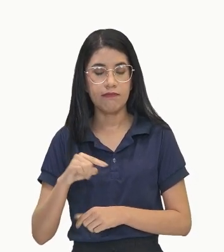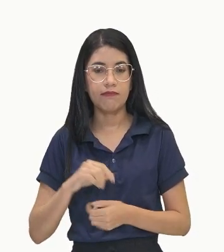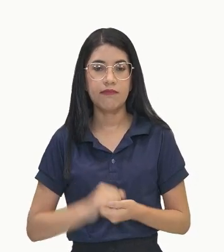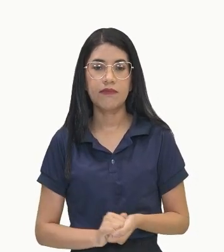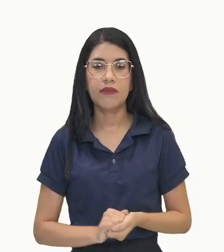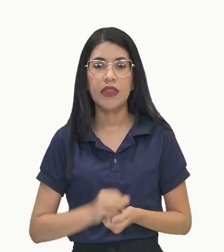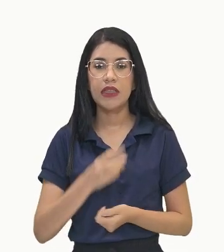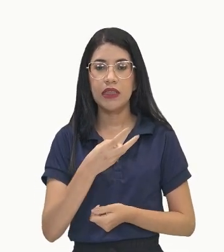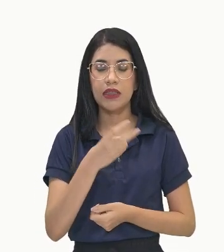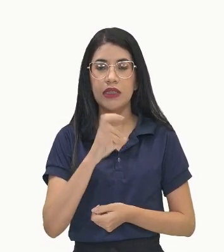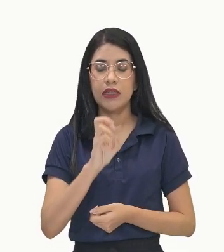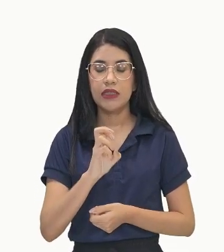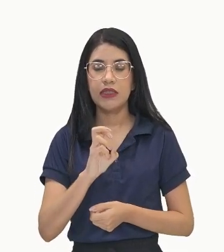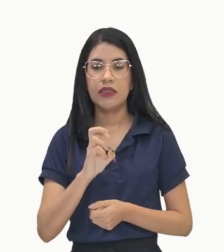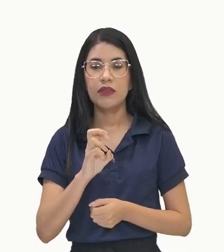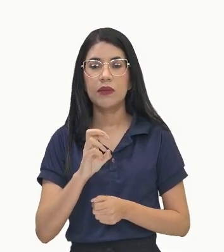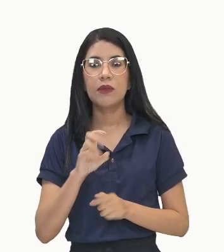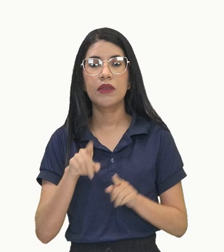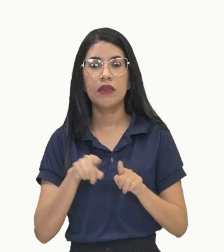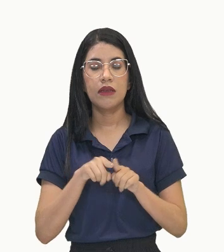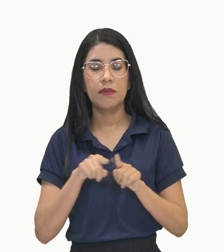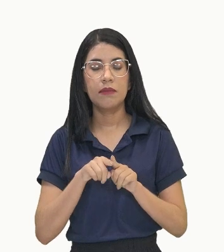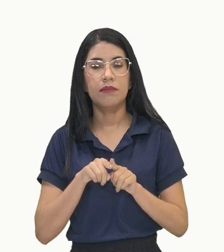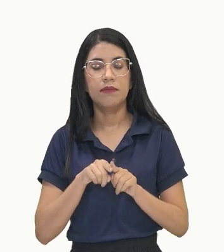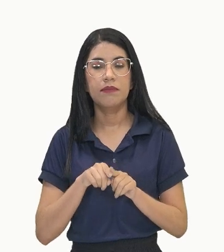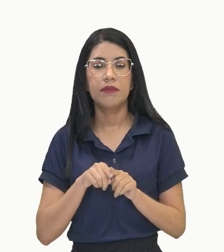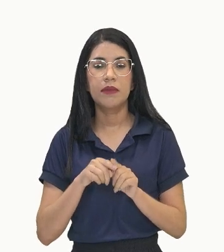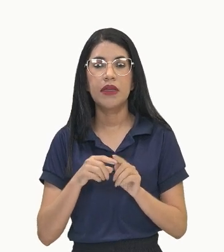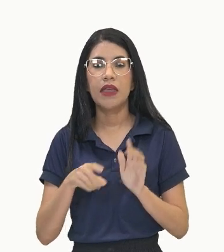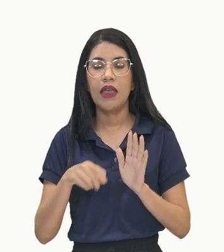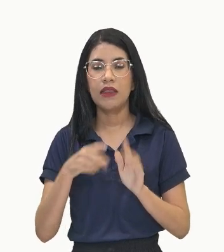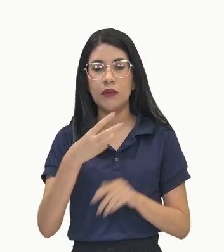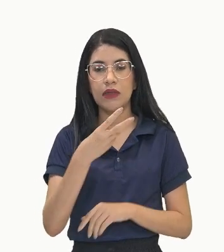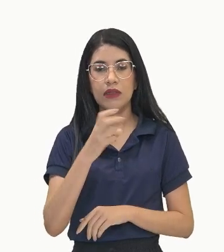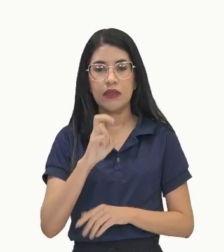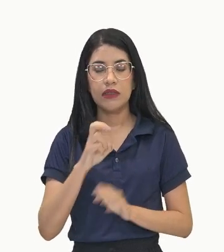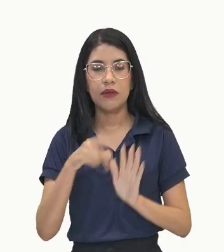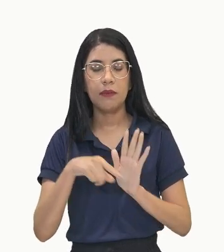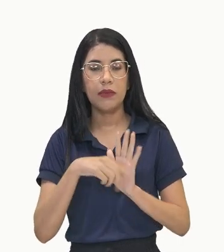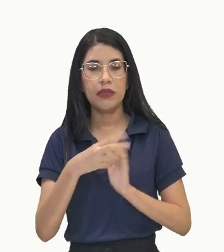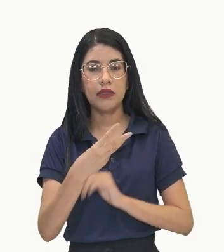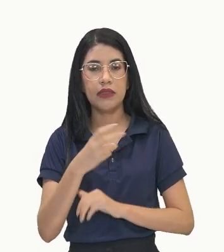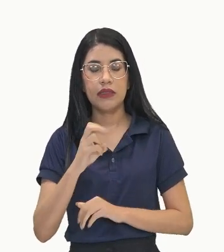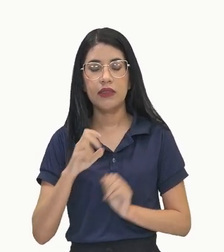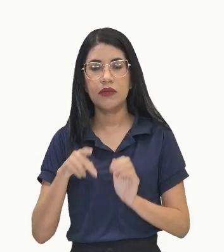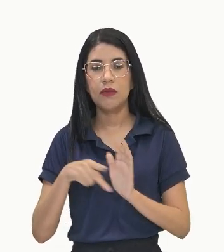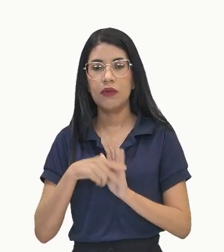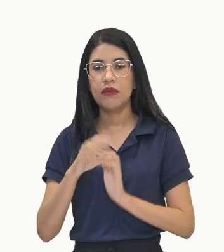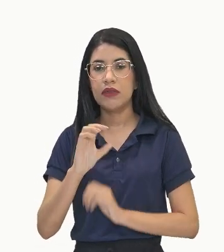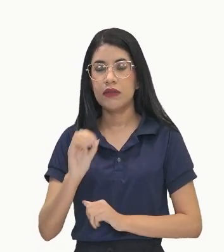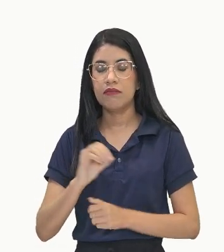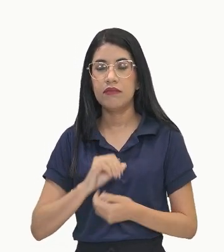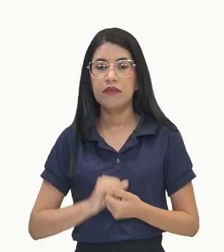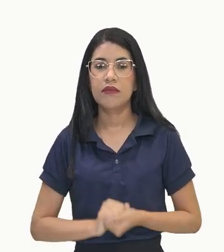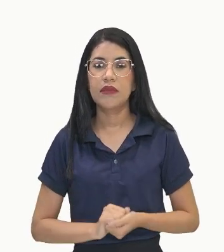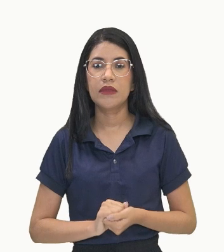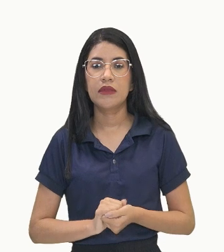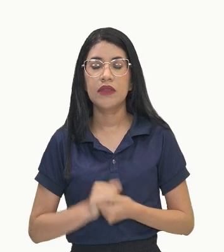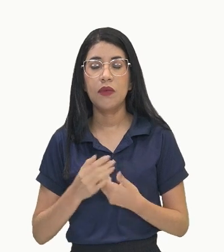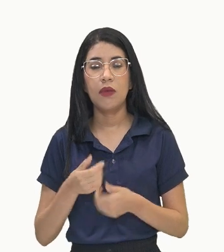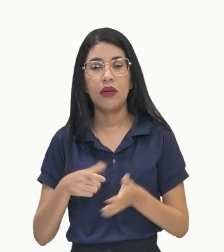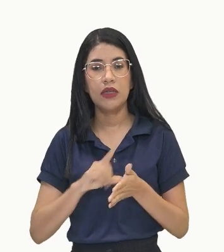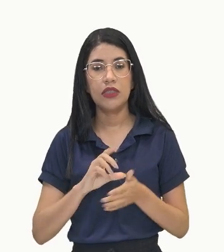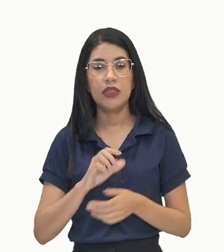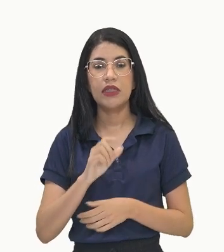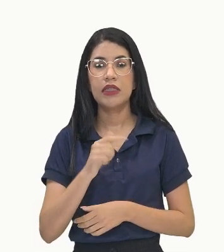35. Subtraindo dá 0, tá? E aí, em vez de você ter 7 vezes